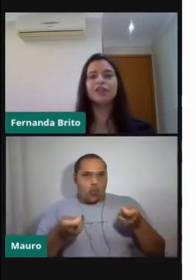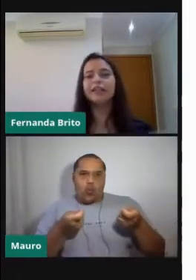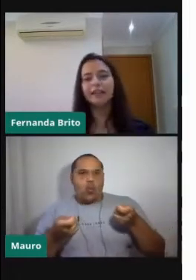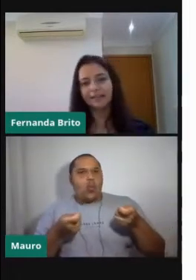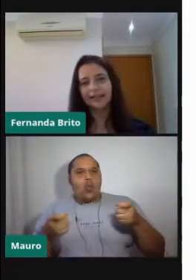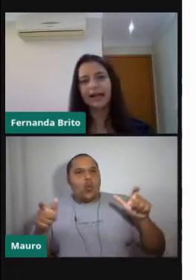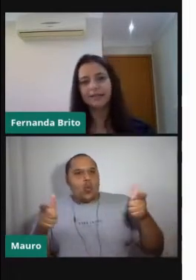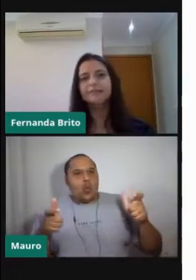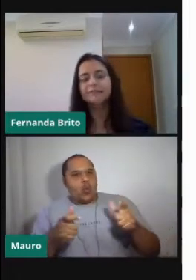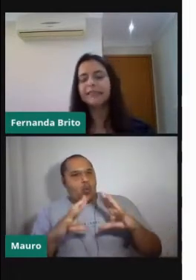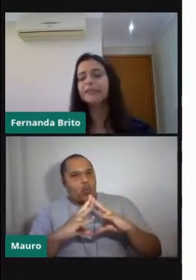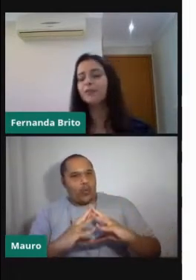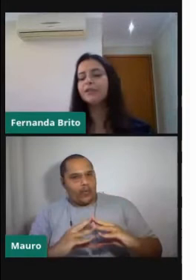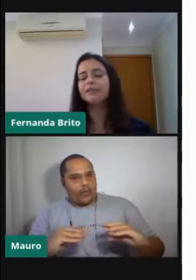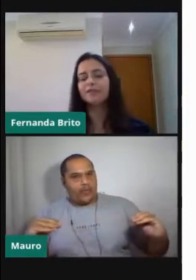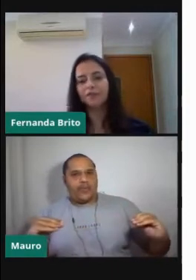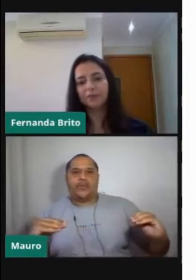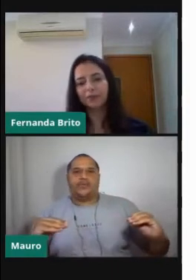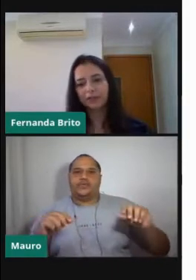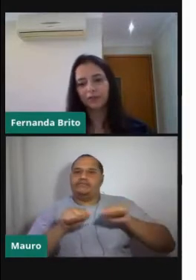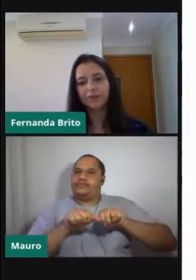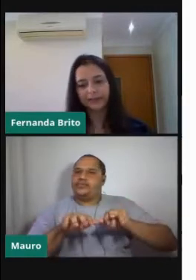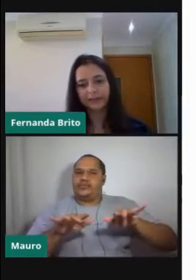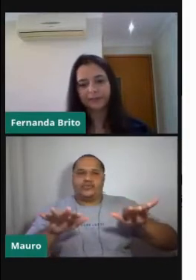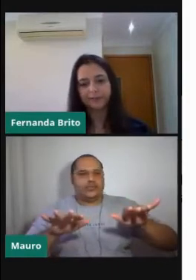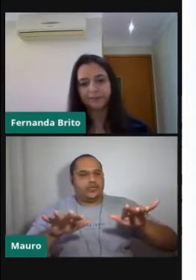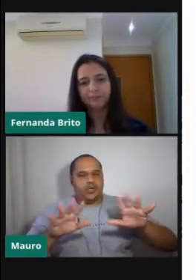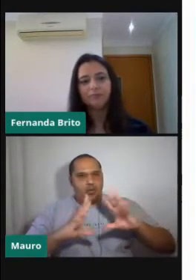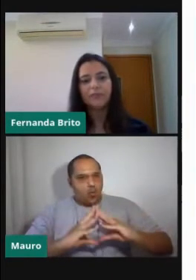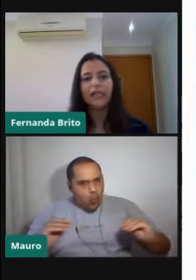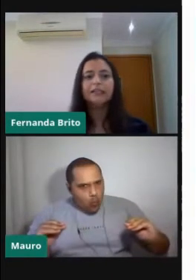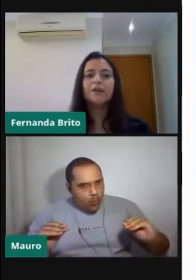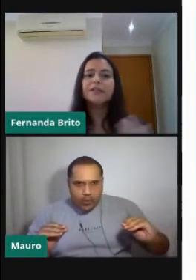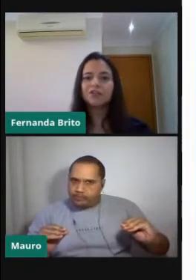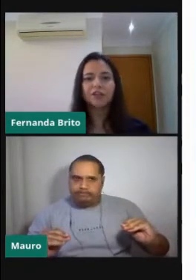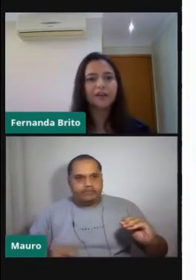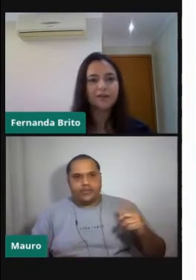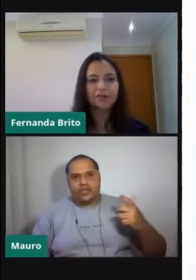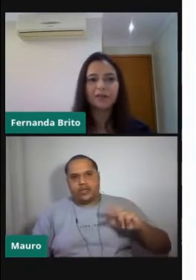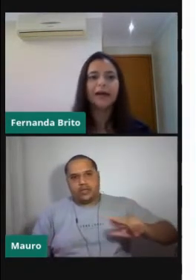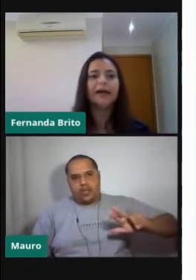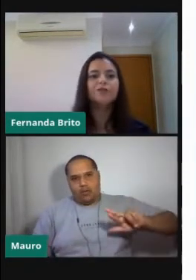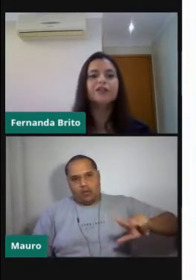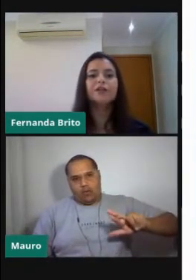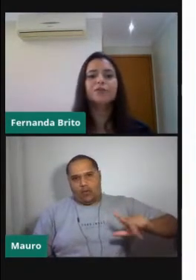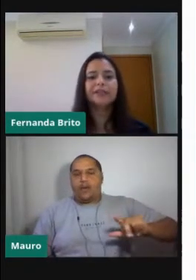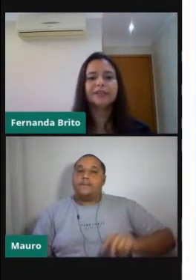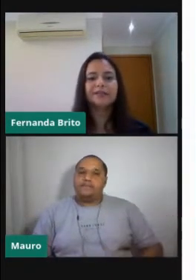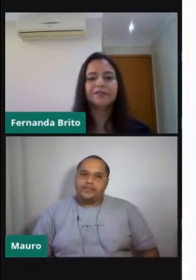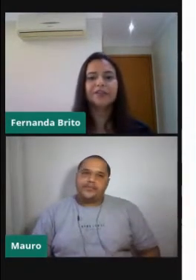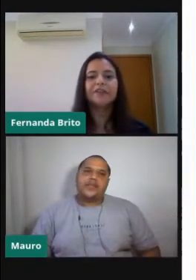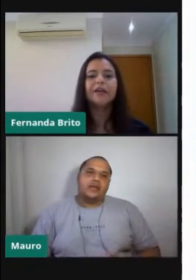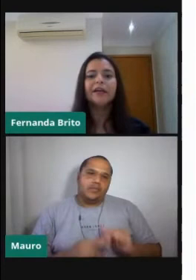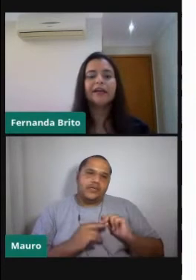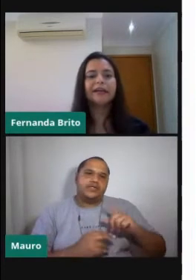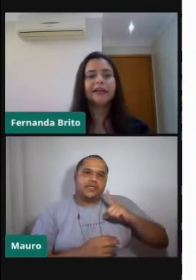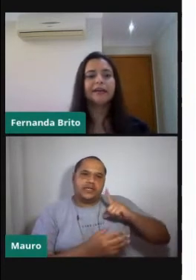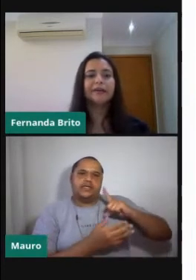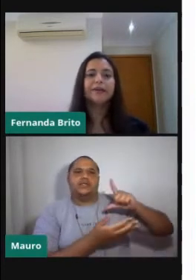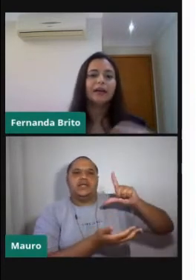e generalizada, né, o desenvolvimento da doença. Então, existem vários trabalhos, né, com